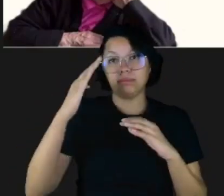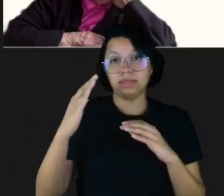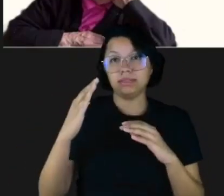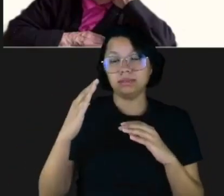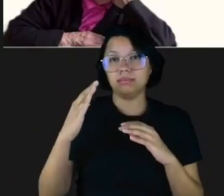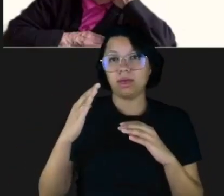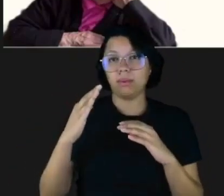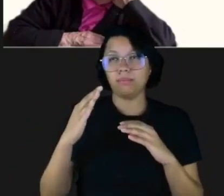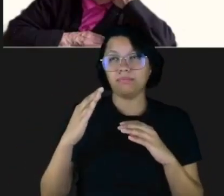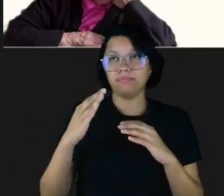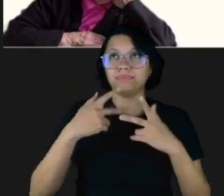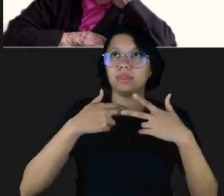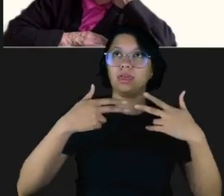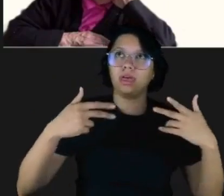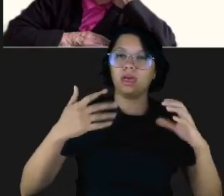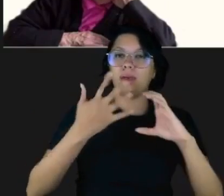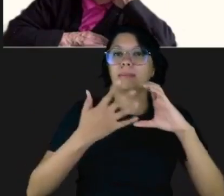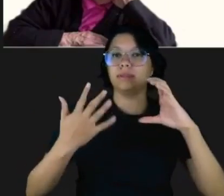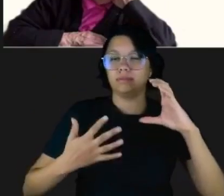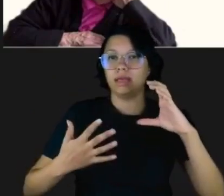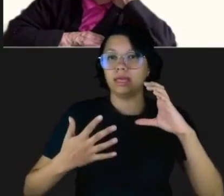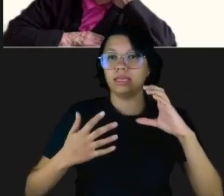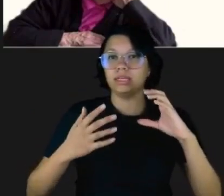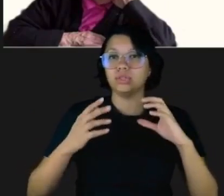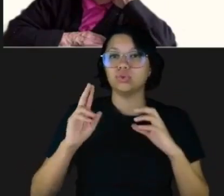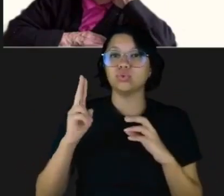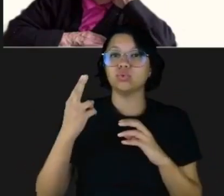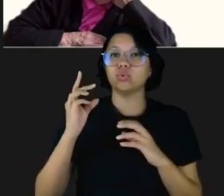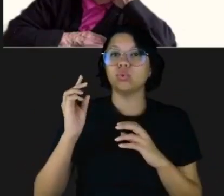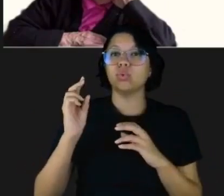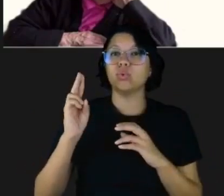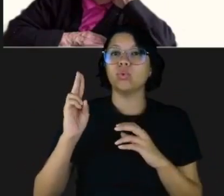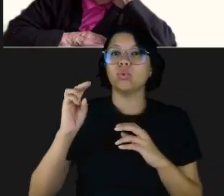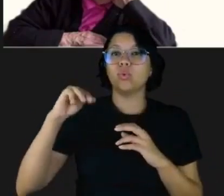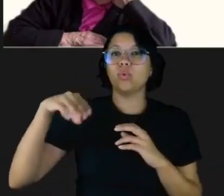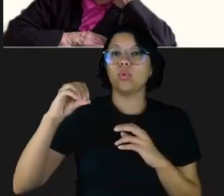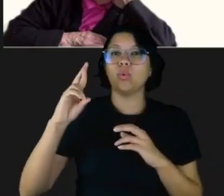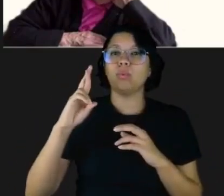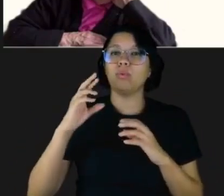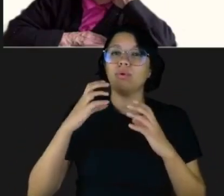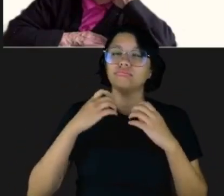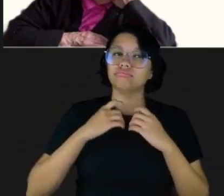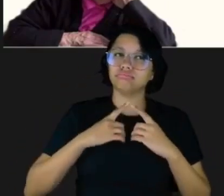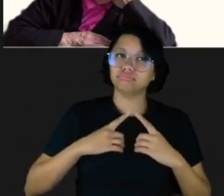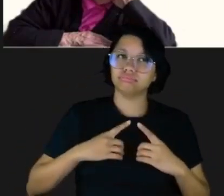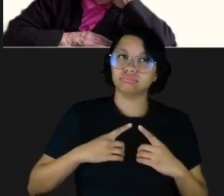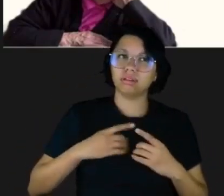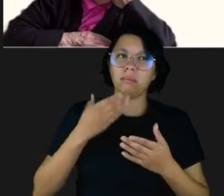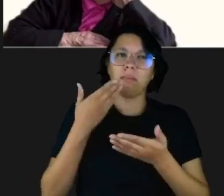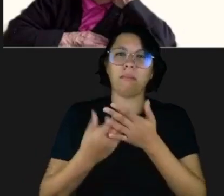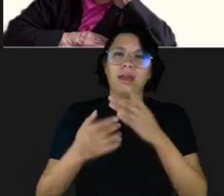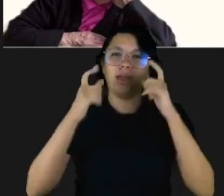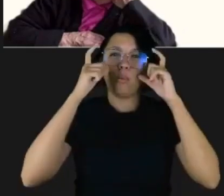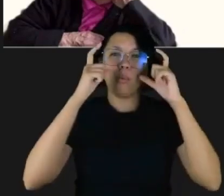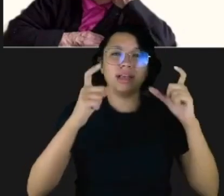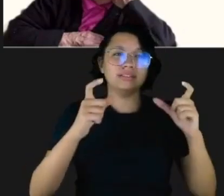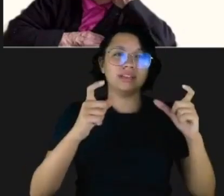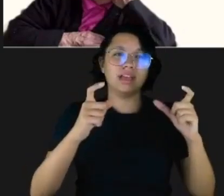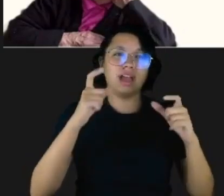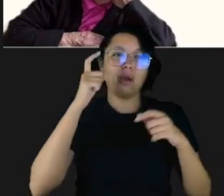as principais características, né? O humor deprimido, a perda de interesse ou perda do prazer